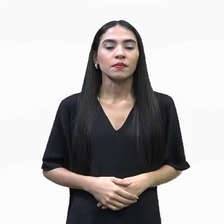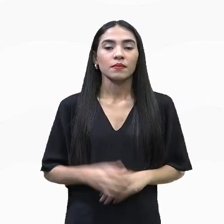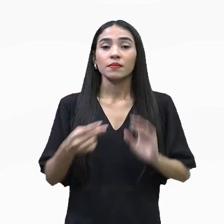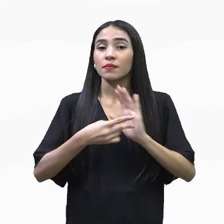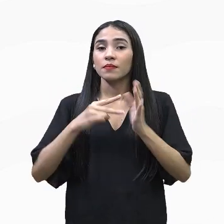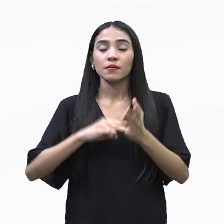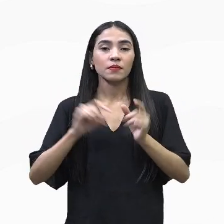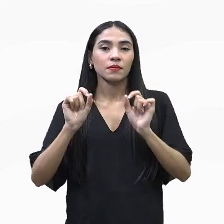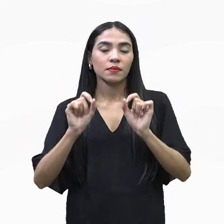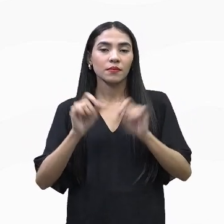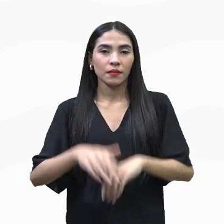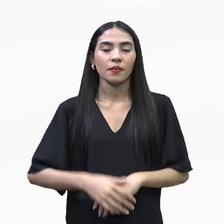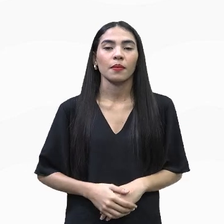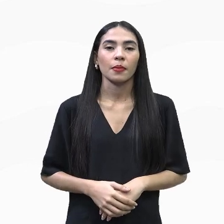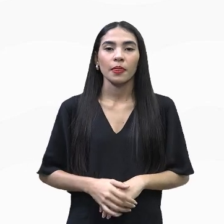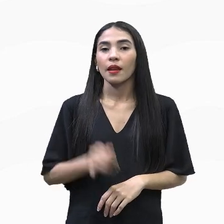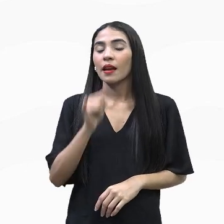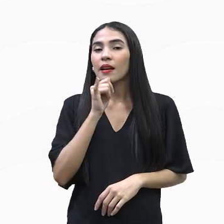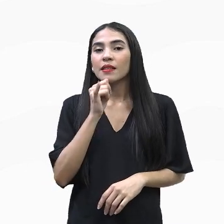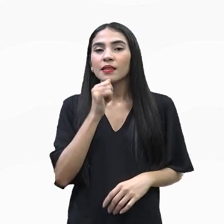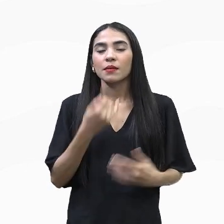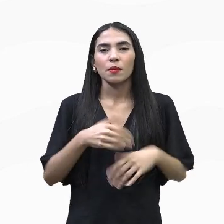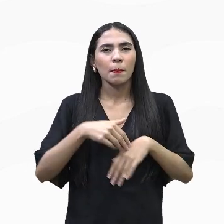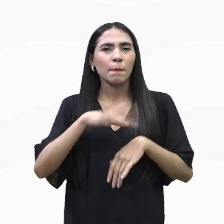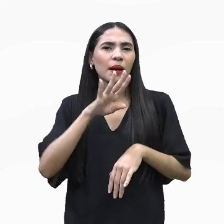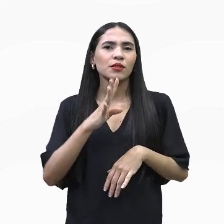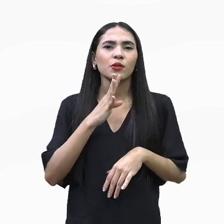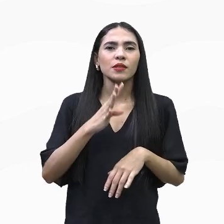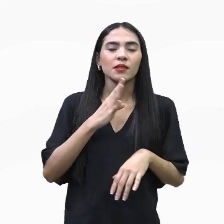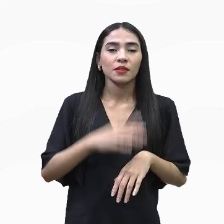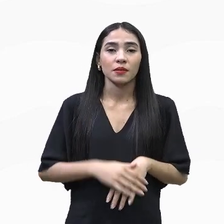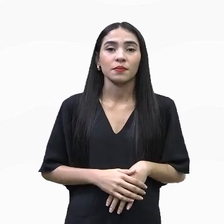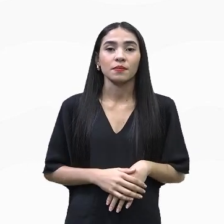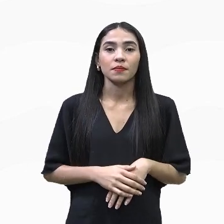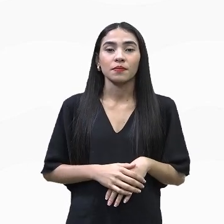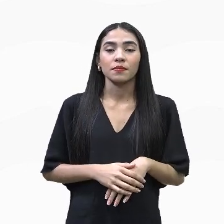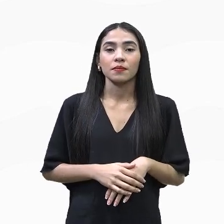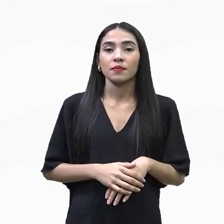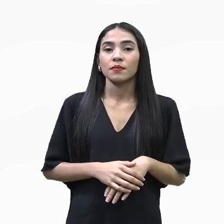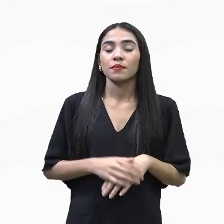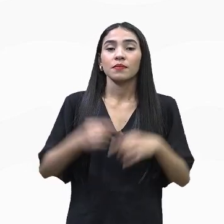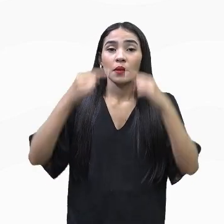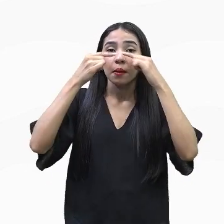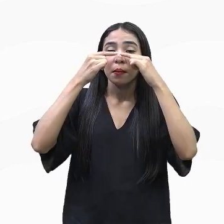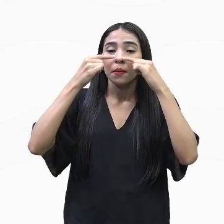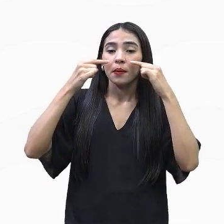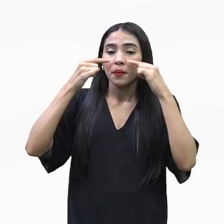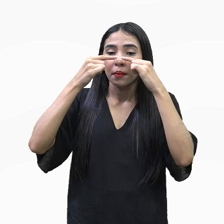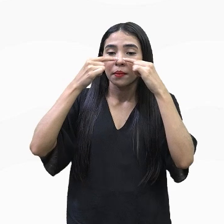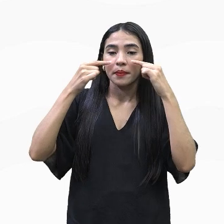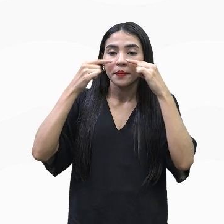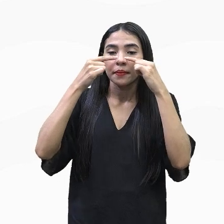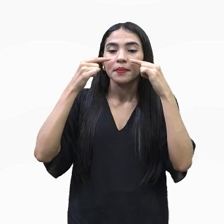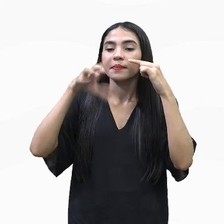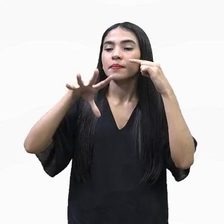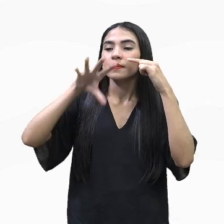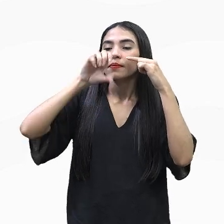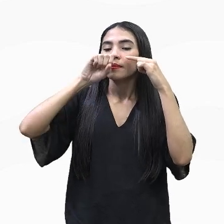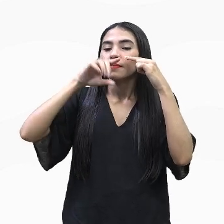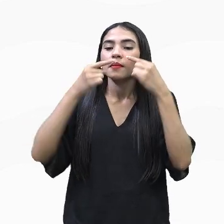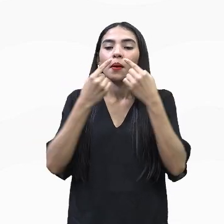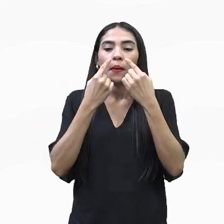seja, numa forma bem popular de falar, os buracos das narinas,